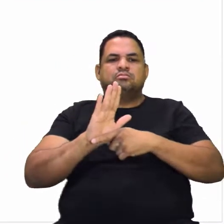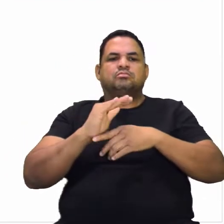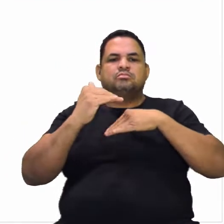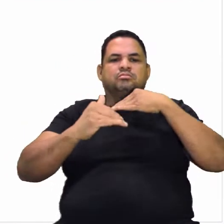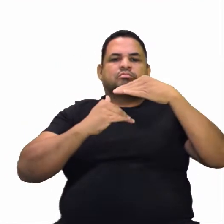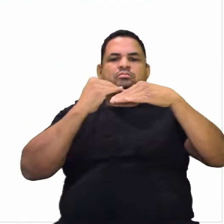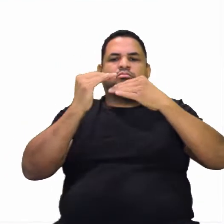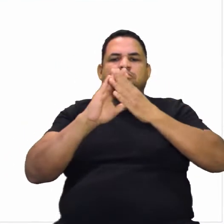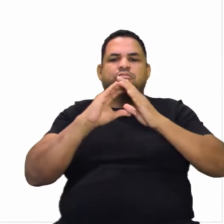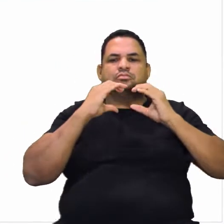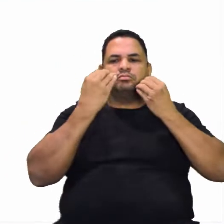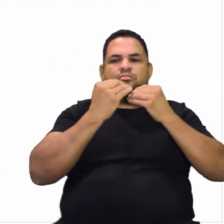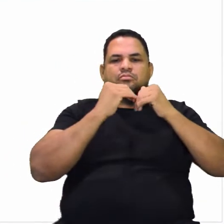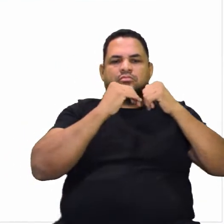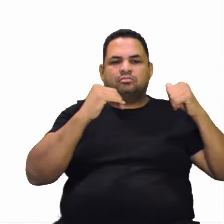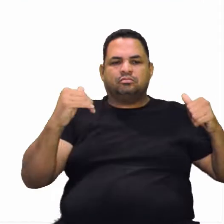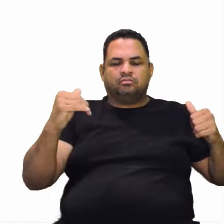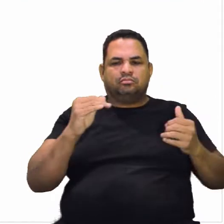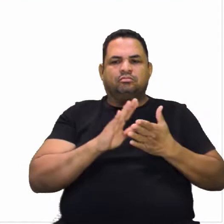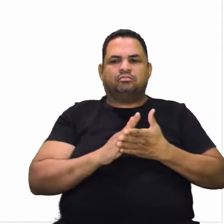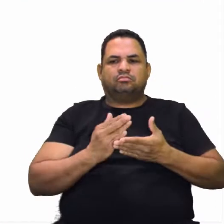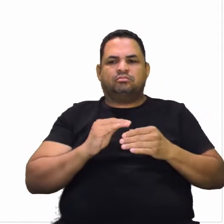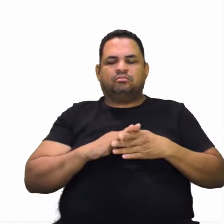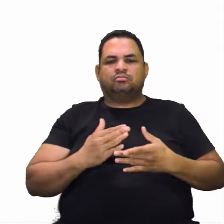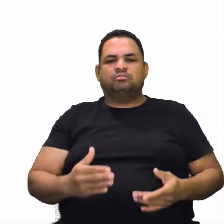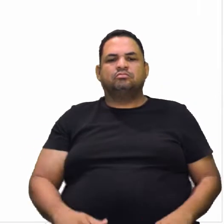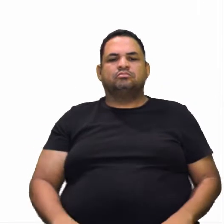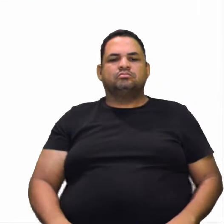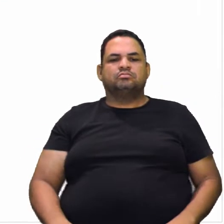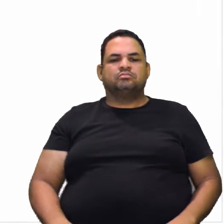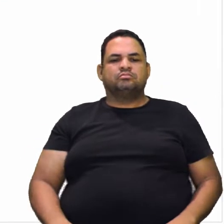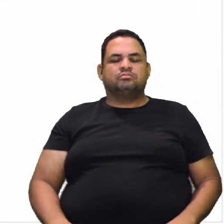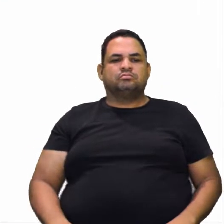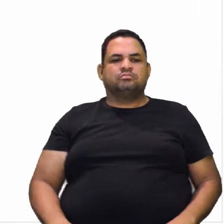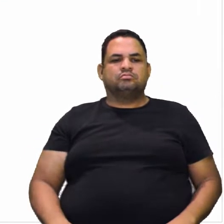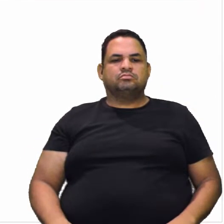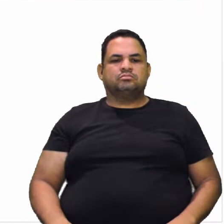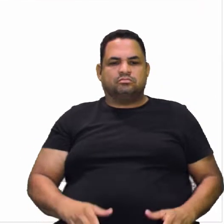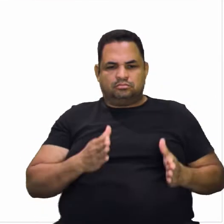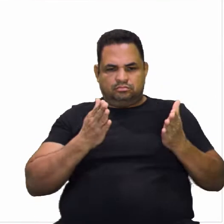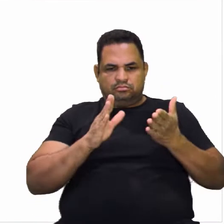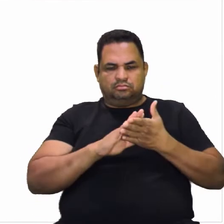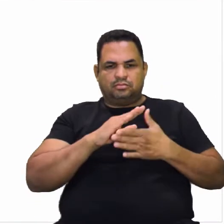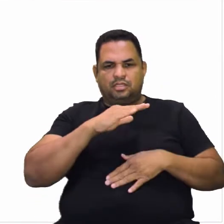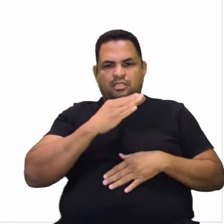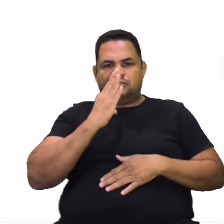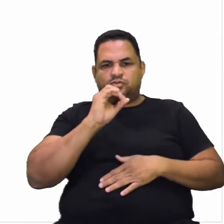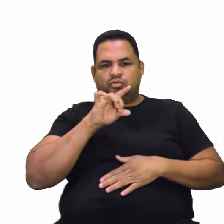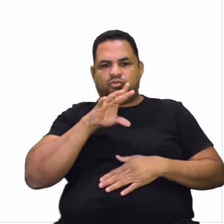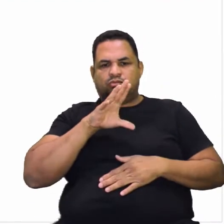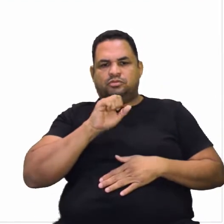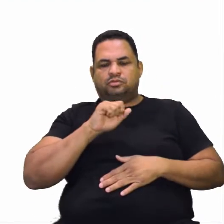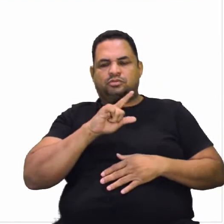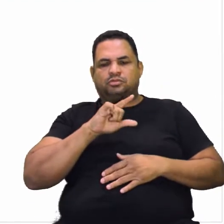isoladas no interior do continente europeu. Então, a parte continental aqui da Grécia é muito